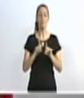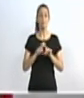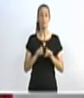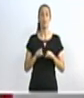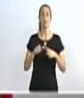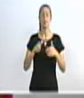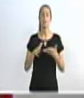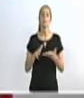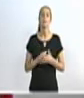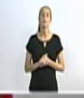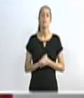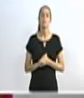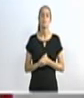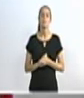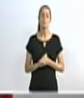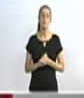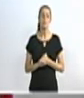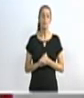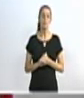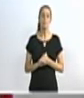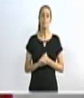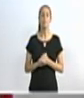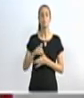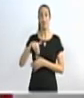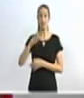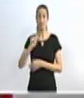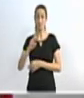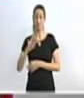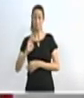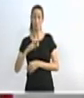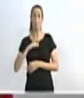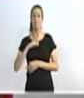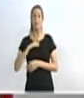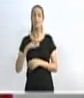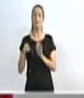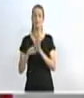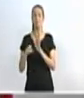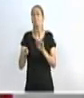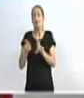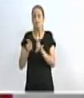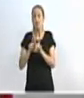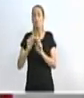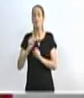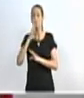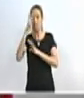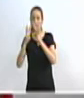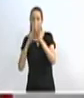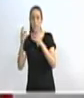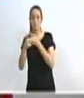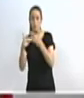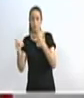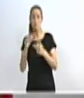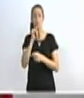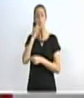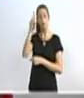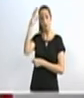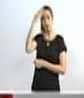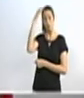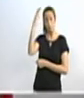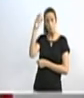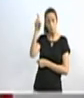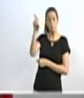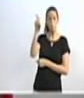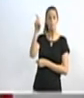as críticas, aquilo ali é só uma recomendação da Anatel, porque ela permite que se coloque. Eu quero pegar alguns exemplos. Por exemplo, Curitiba eliminou, não há